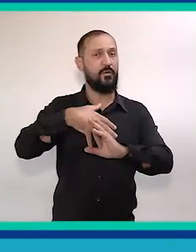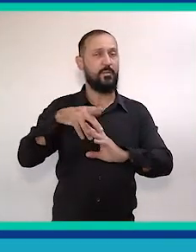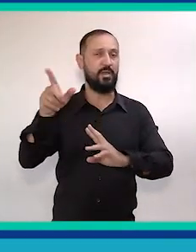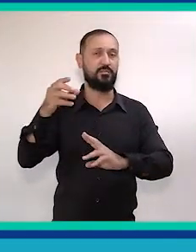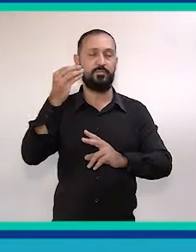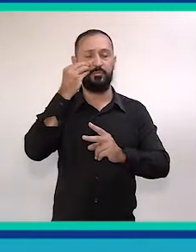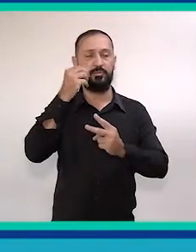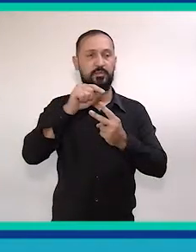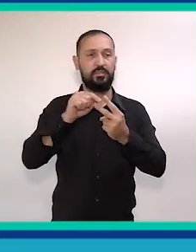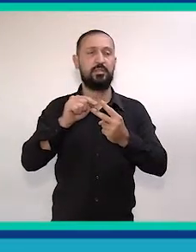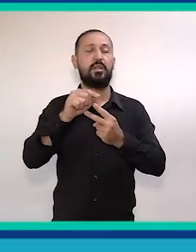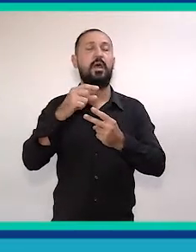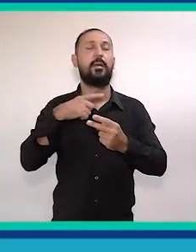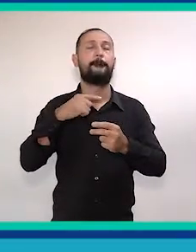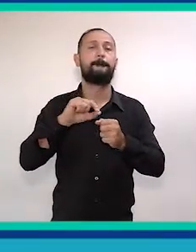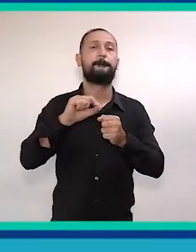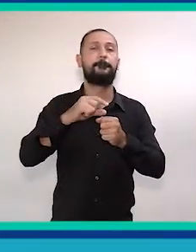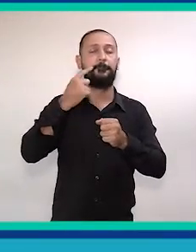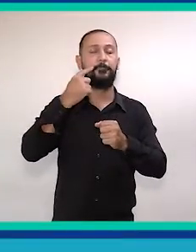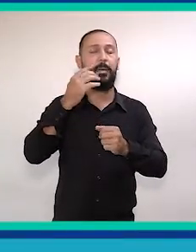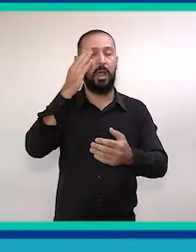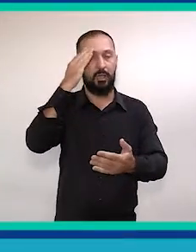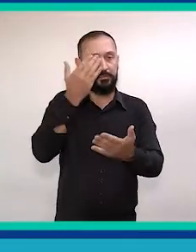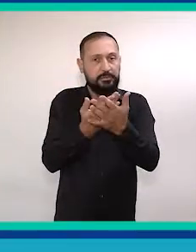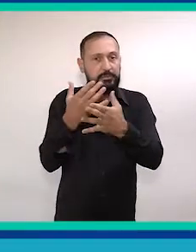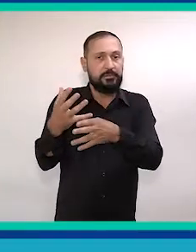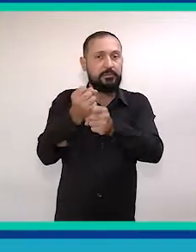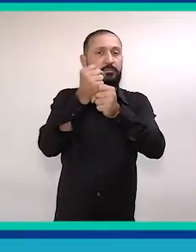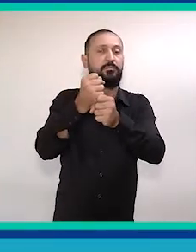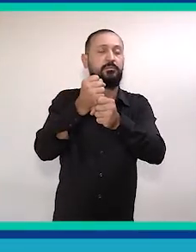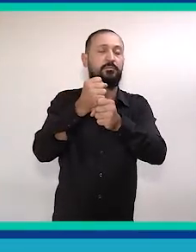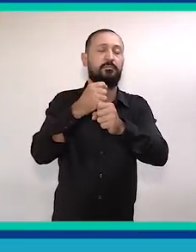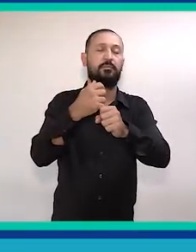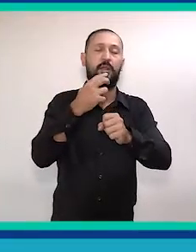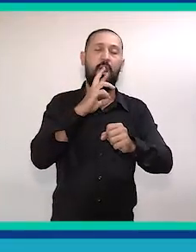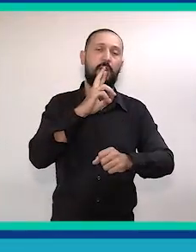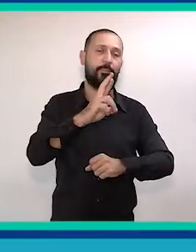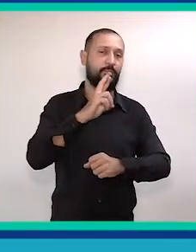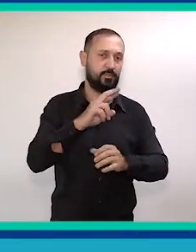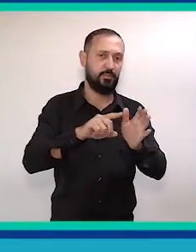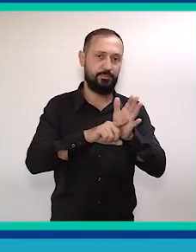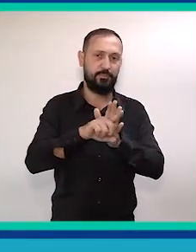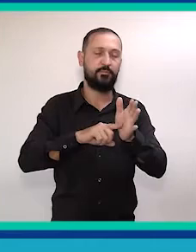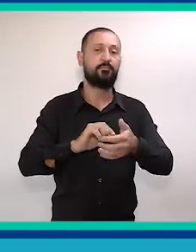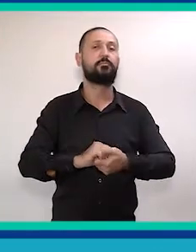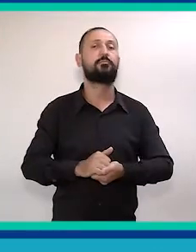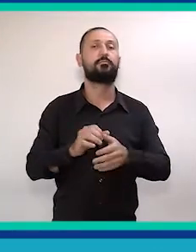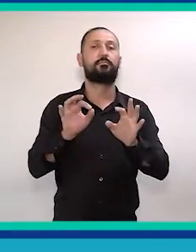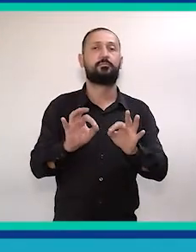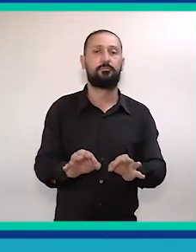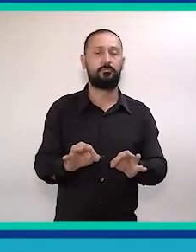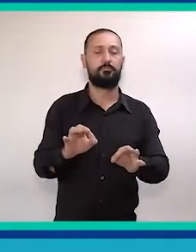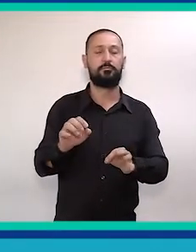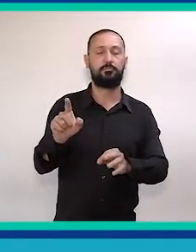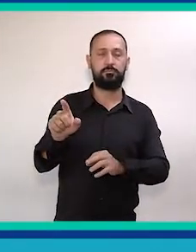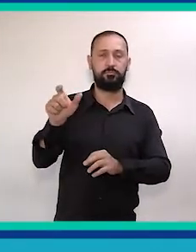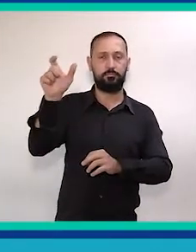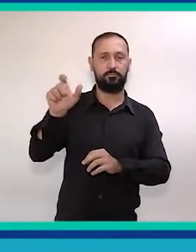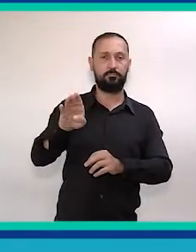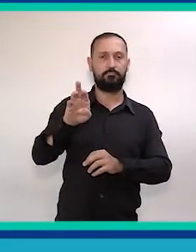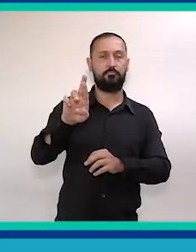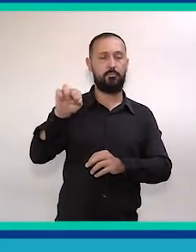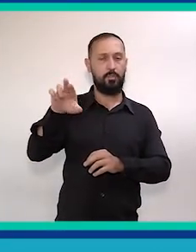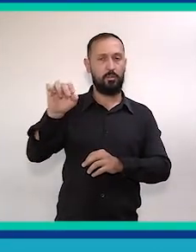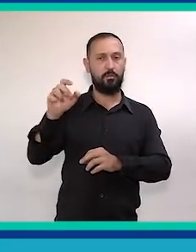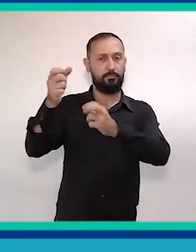e na UFMS, para a gente poder dar uma confiabilidade maior nos nossos resultados. Certo. Bom,